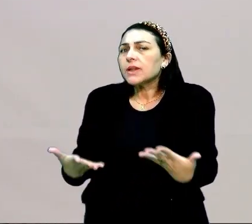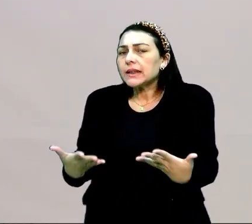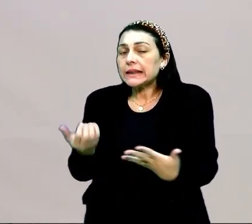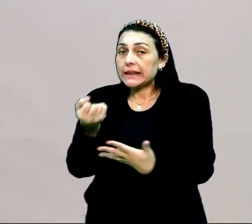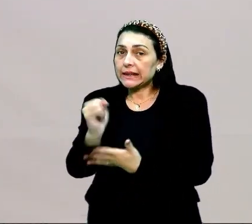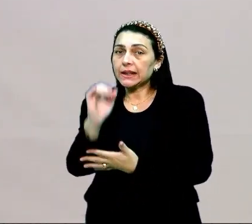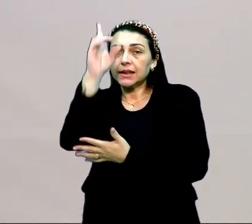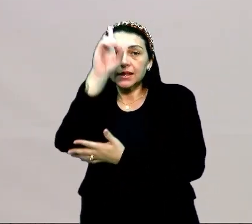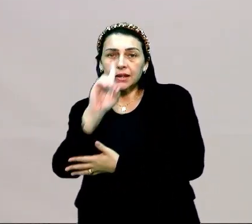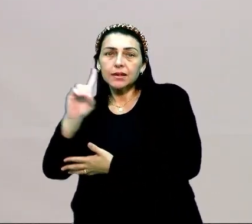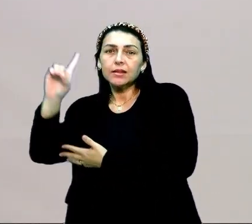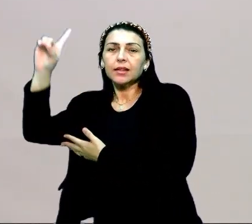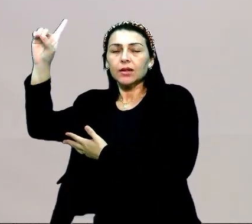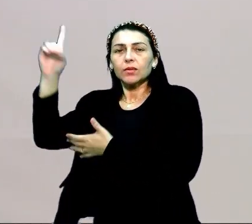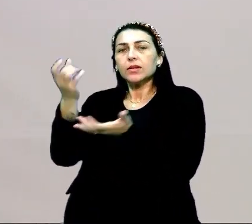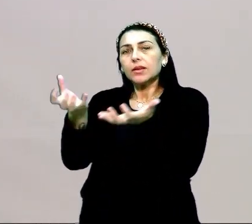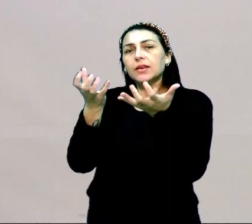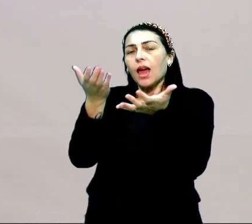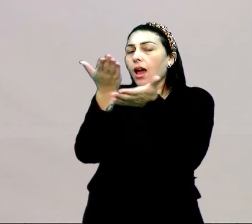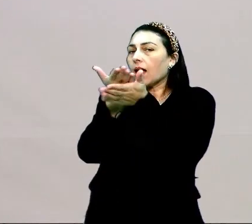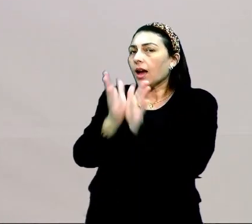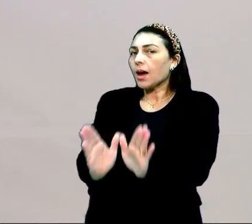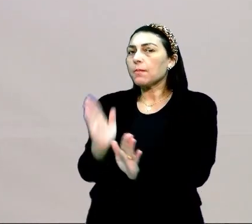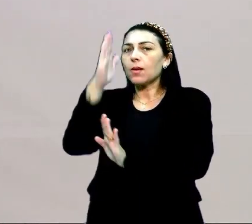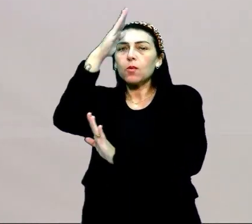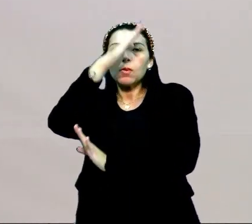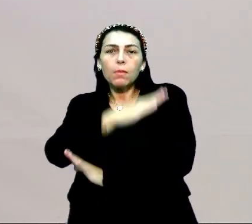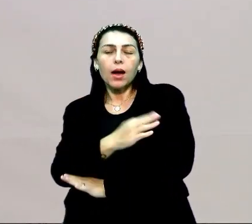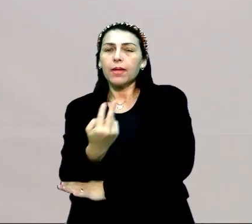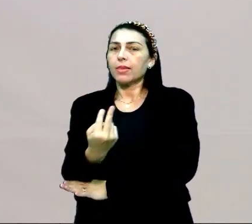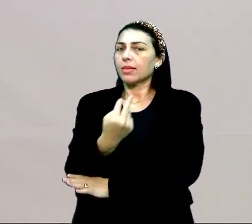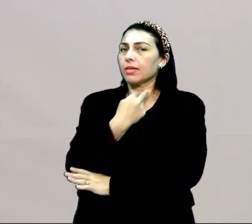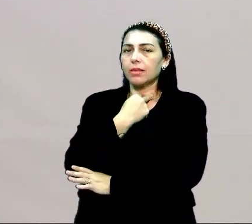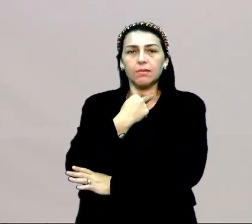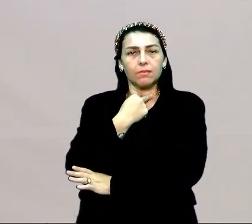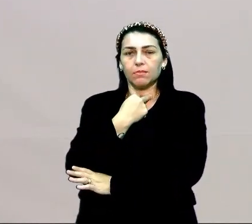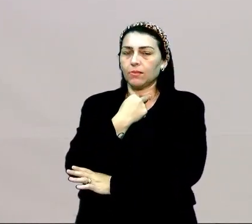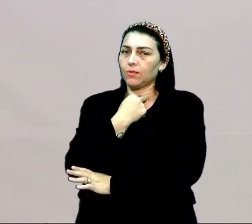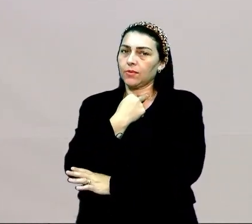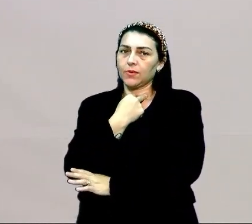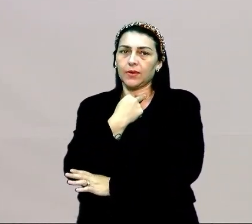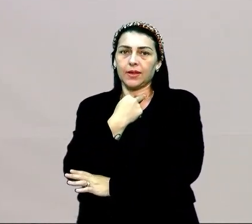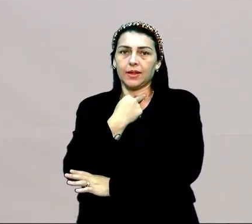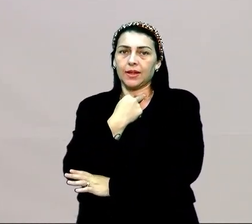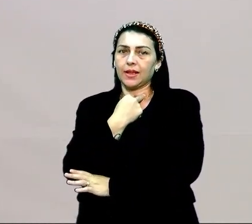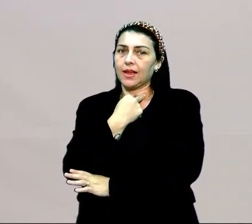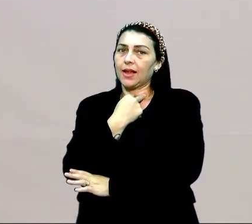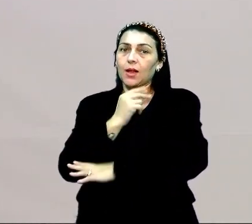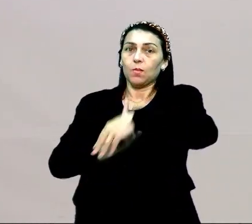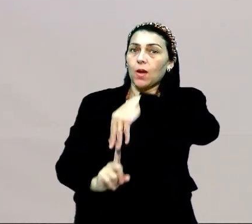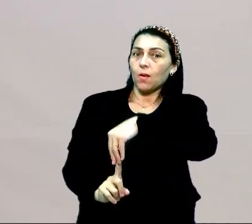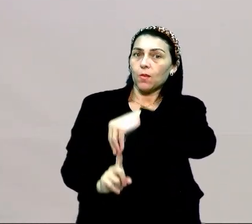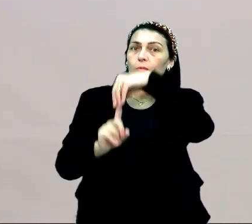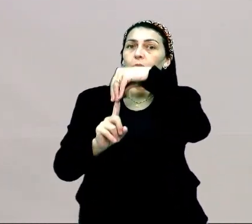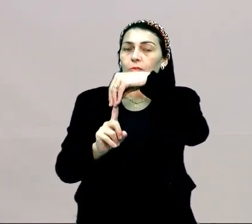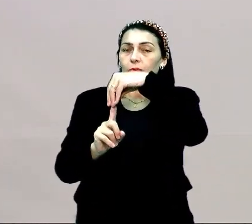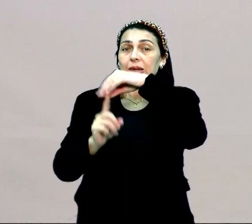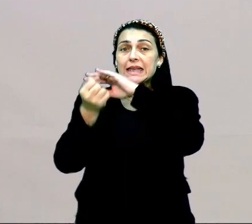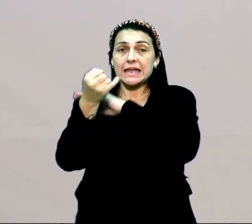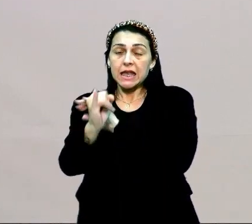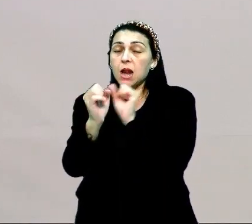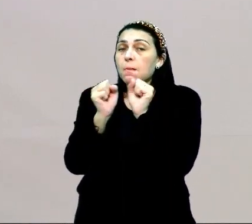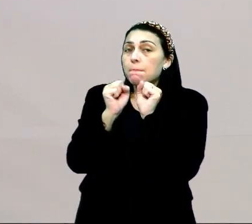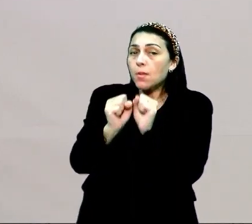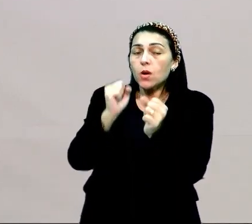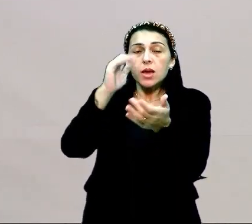se Deus quer acabar com o mal e não pode, ele não é onipotente. Se ele